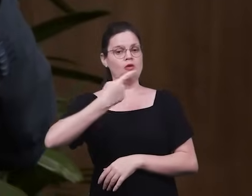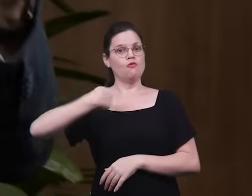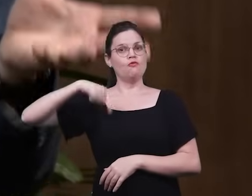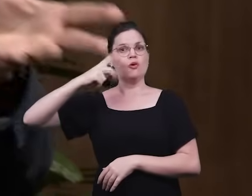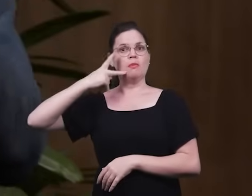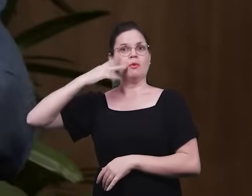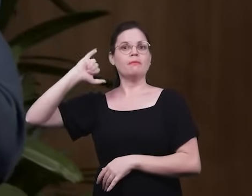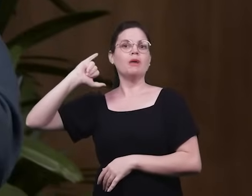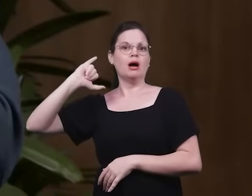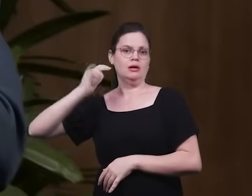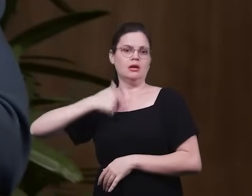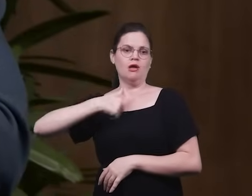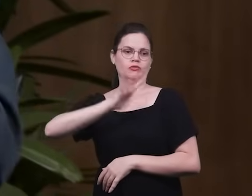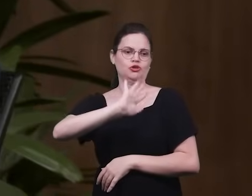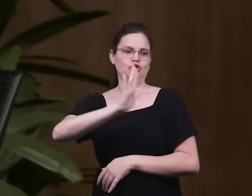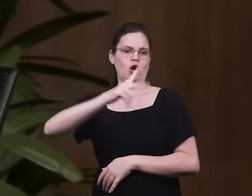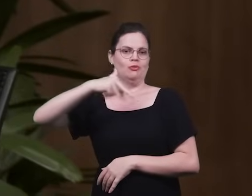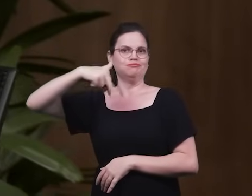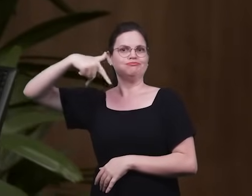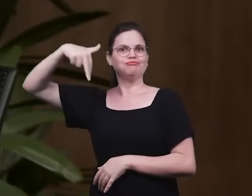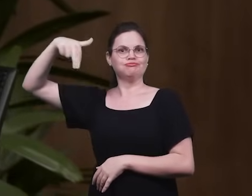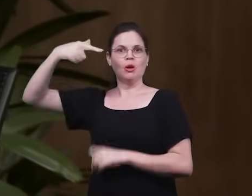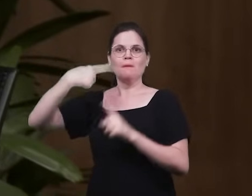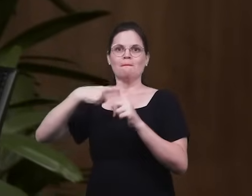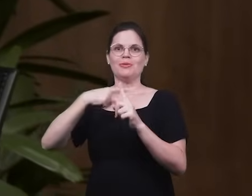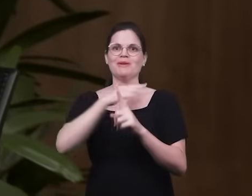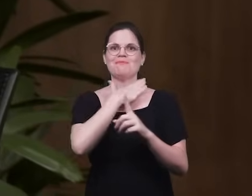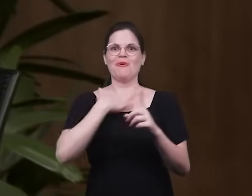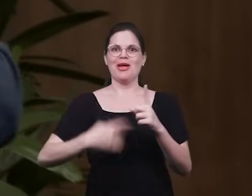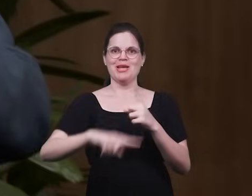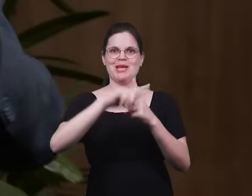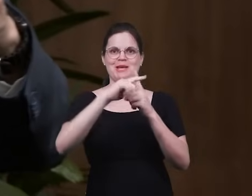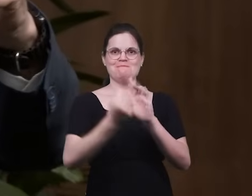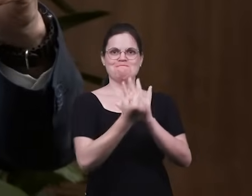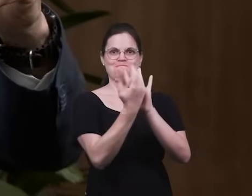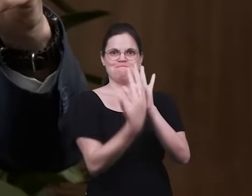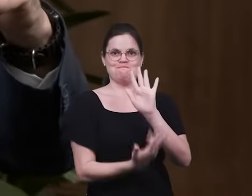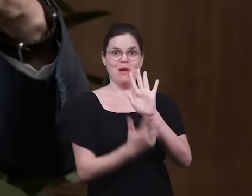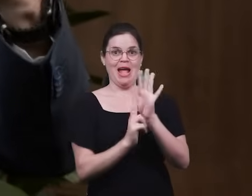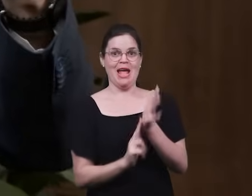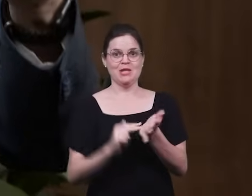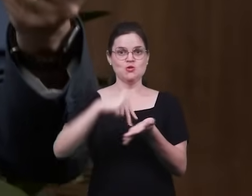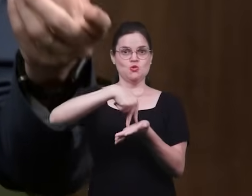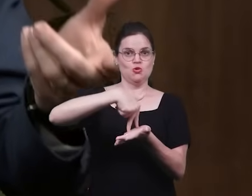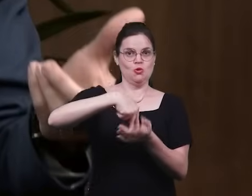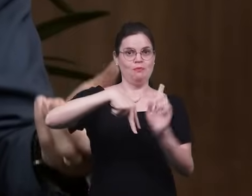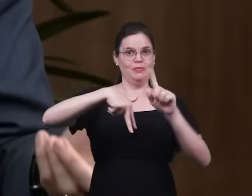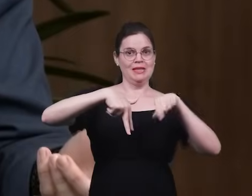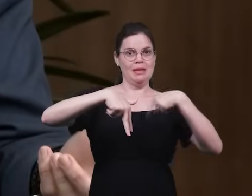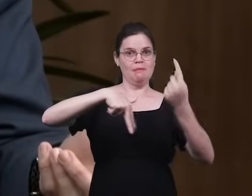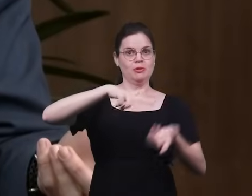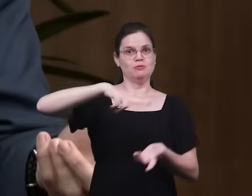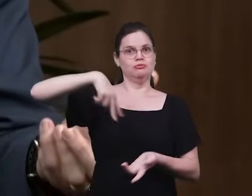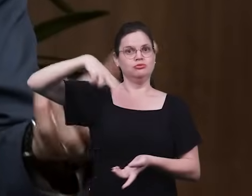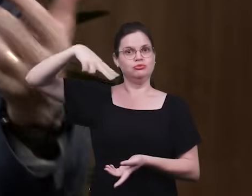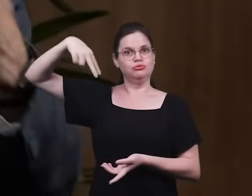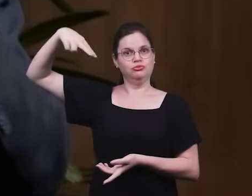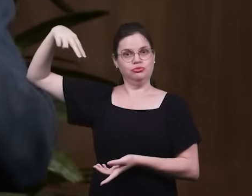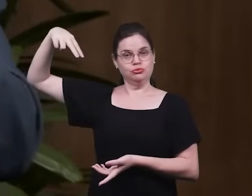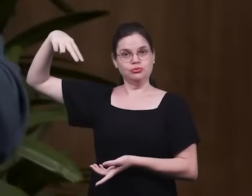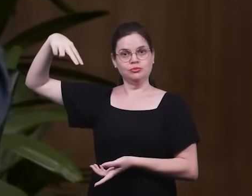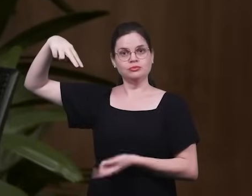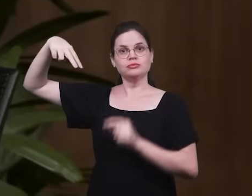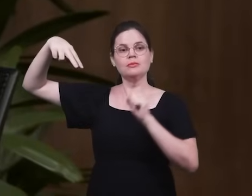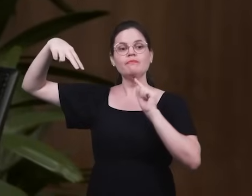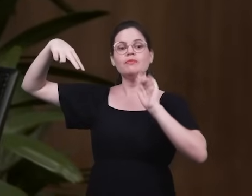depois da sua morte ressurreição e Assunção aos céus mas ele enviaria um outro Consolador oou